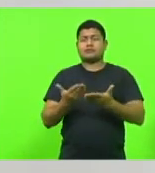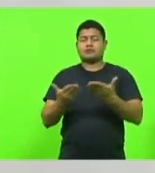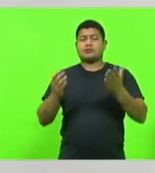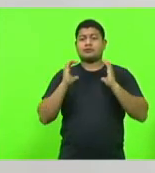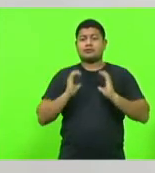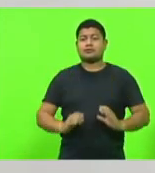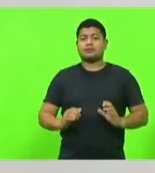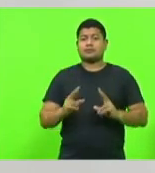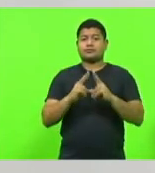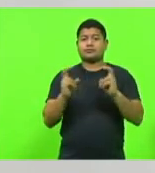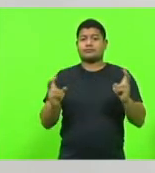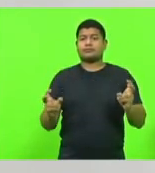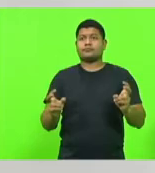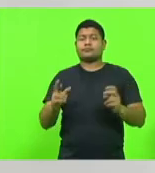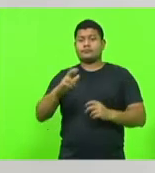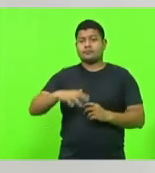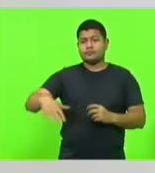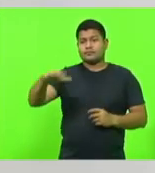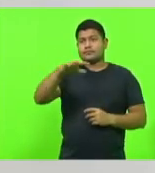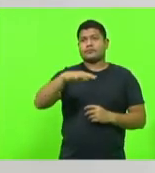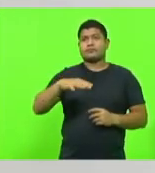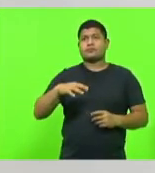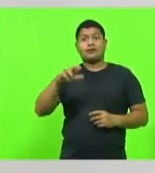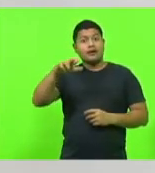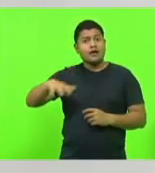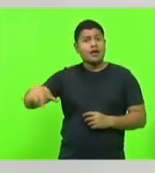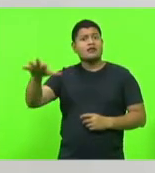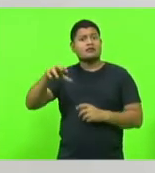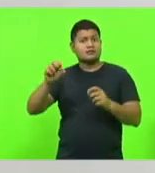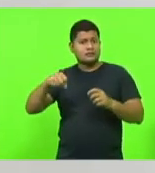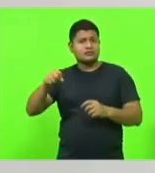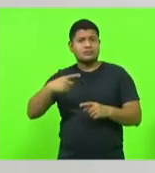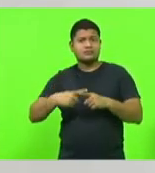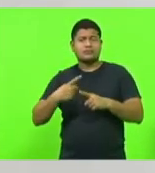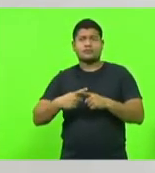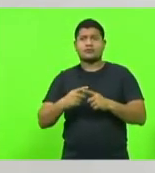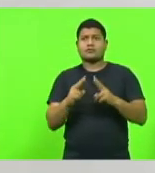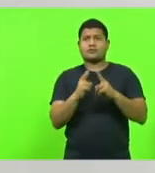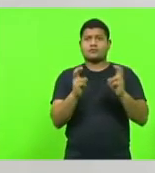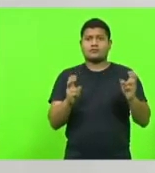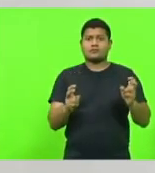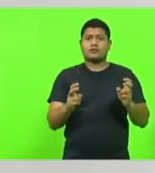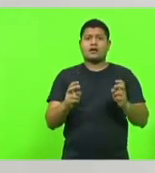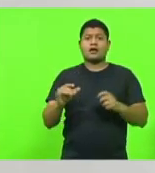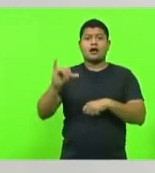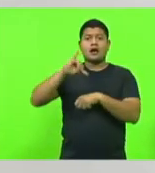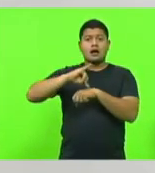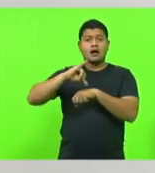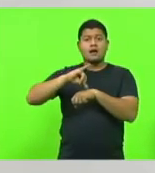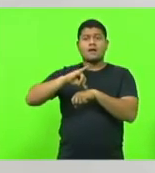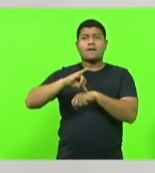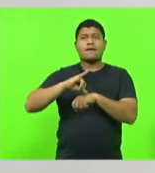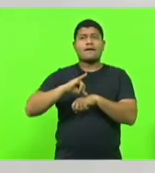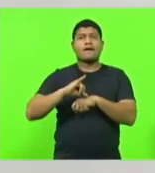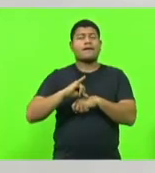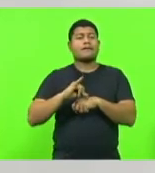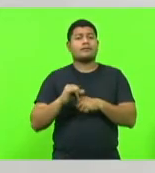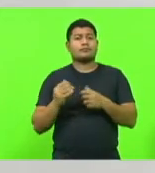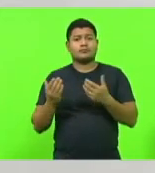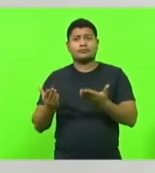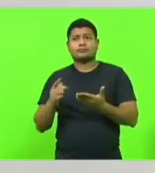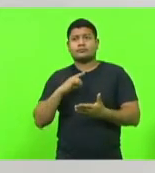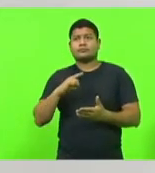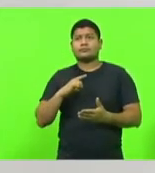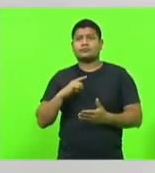de Florianópolis e região. Sim, de região, porque Florianópolis, como é a capital, e como ela tem a